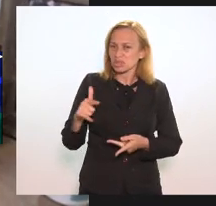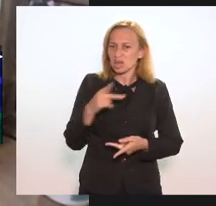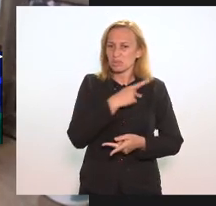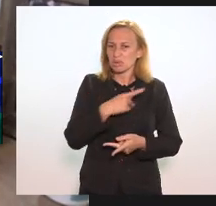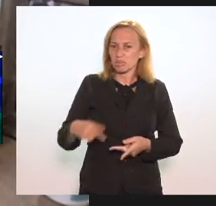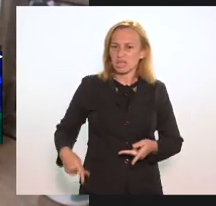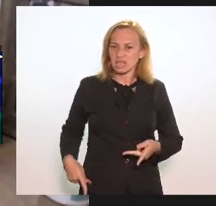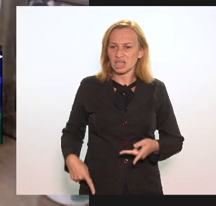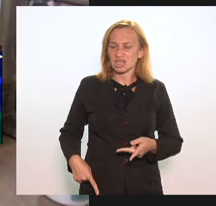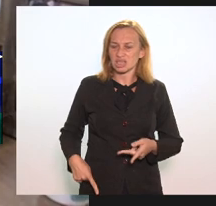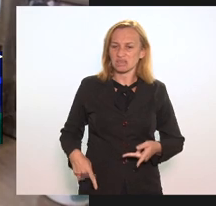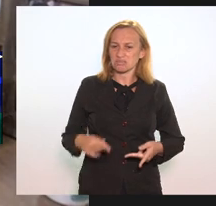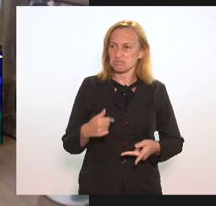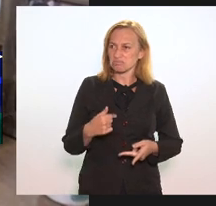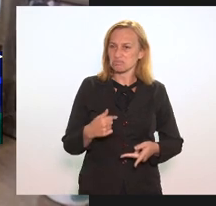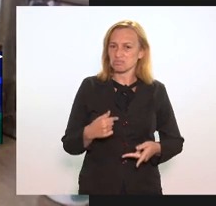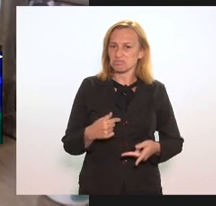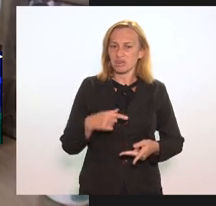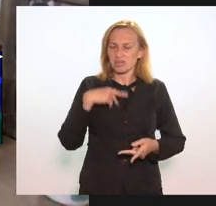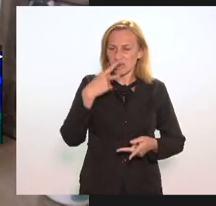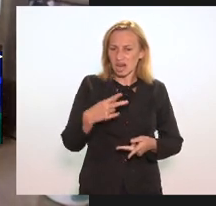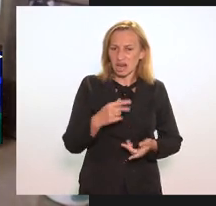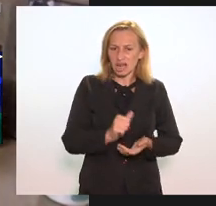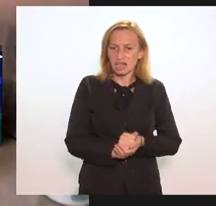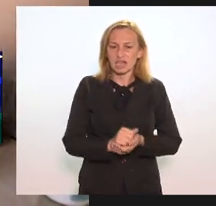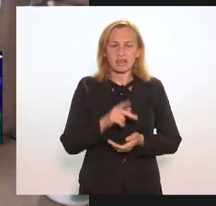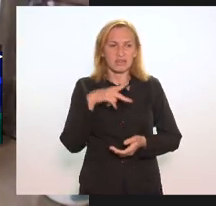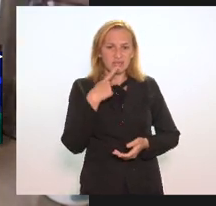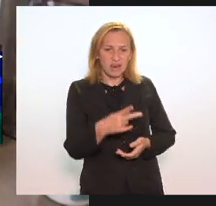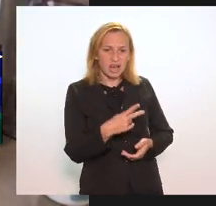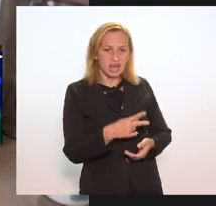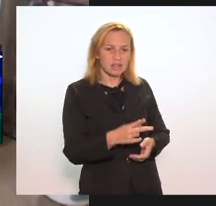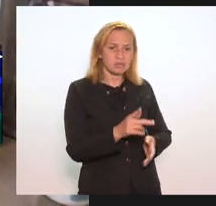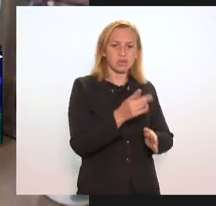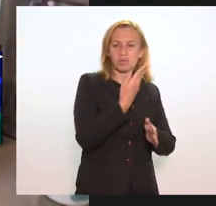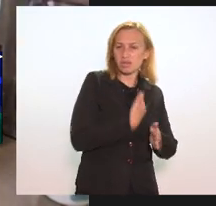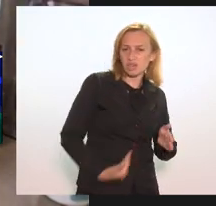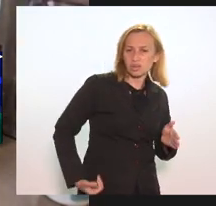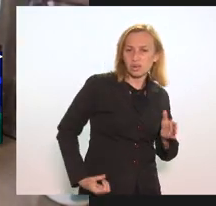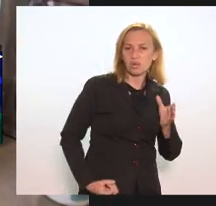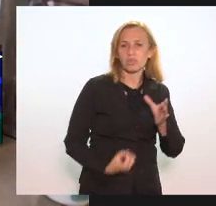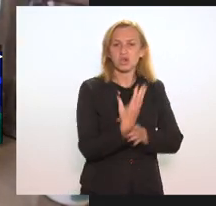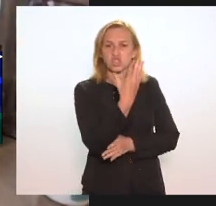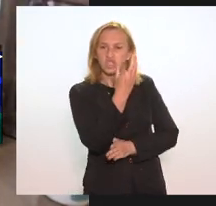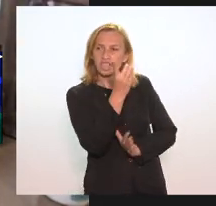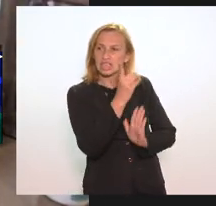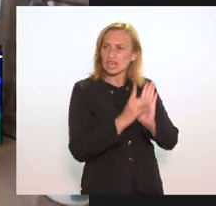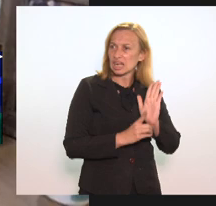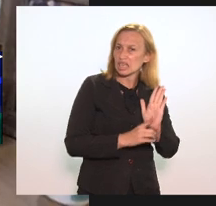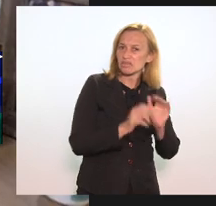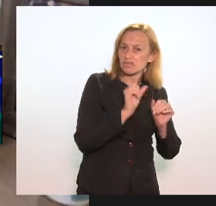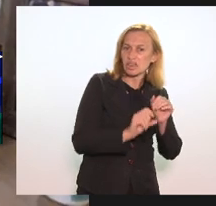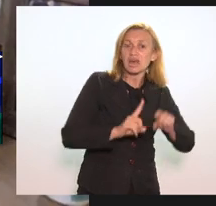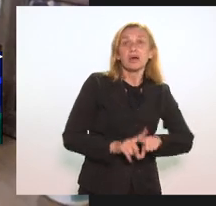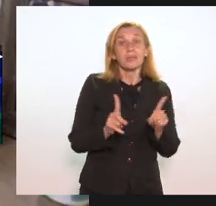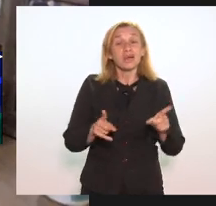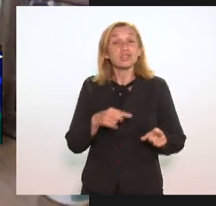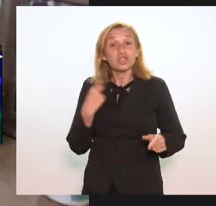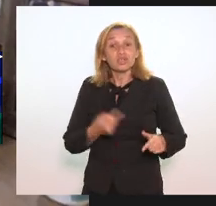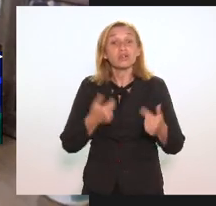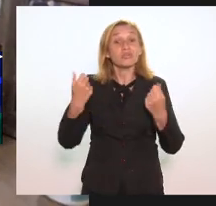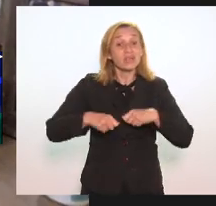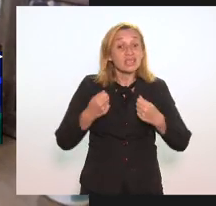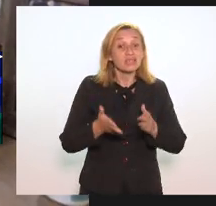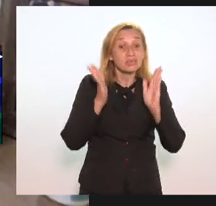tava falam tanto agora porque o governo acabou ofereci projeto mas o que a gente precisava super